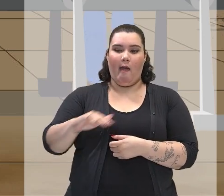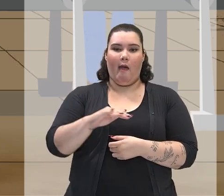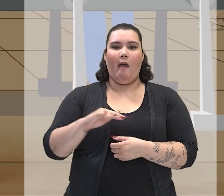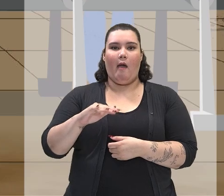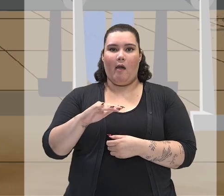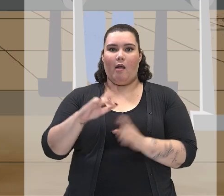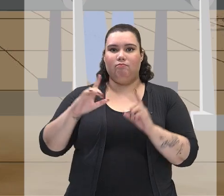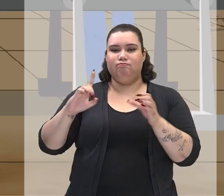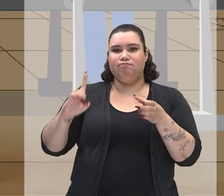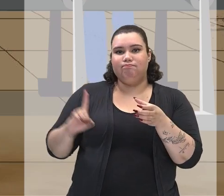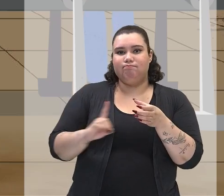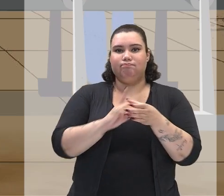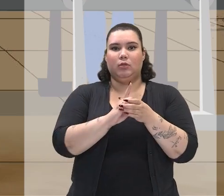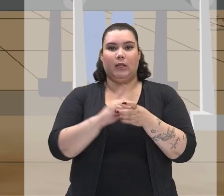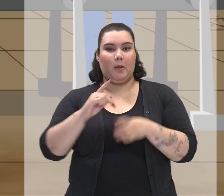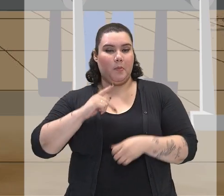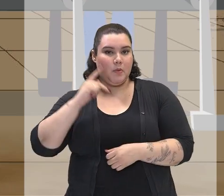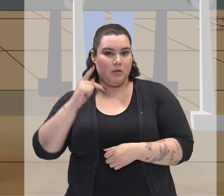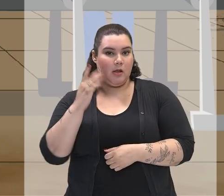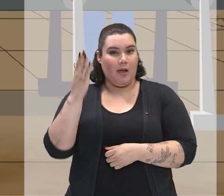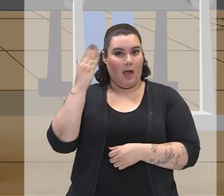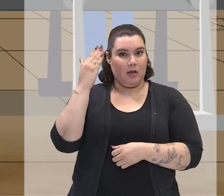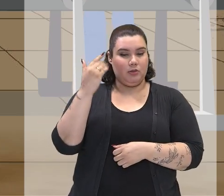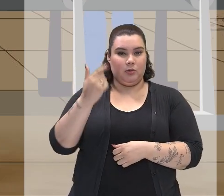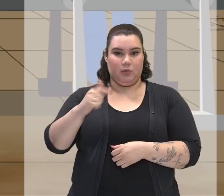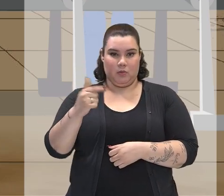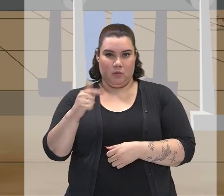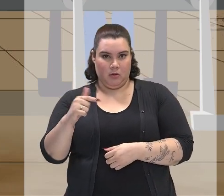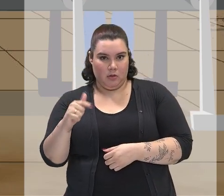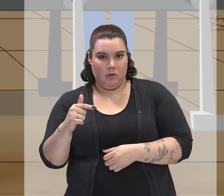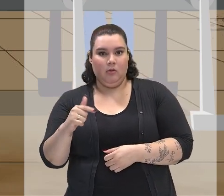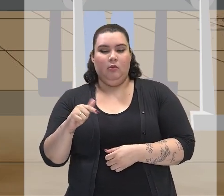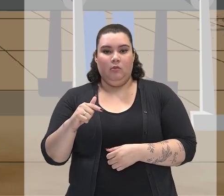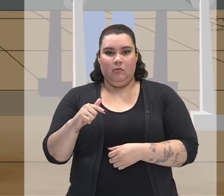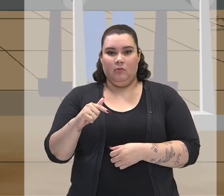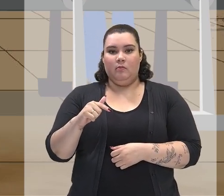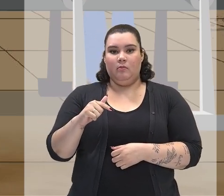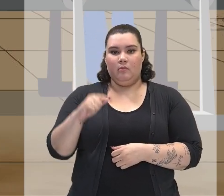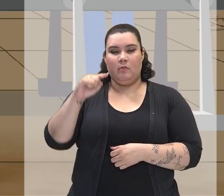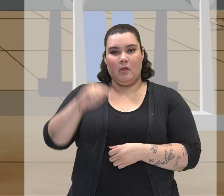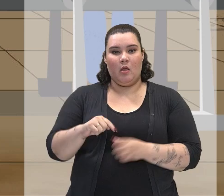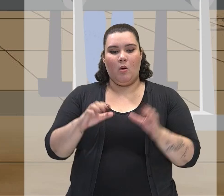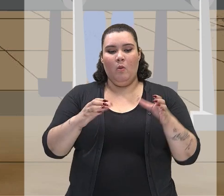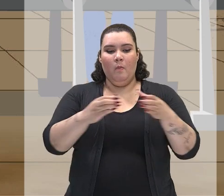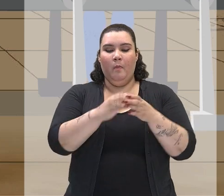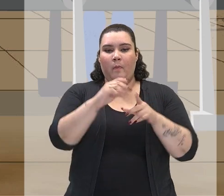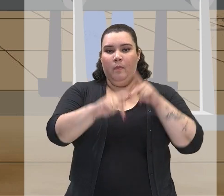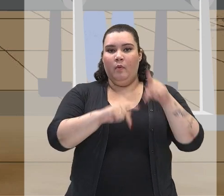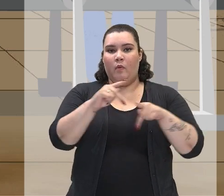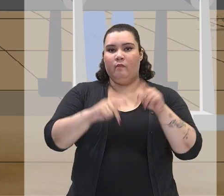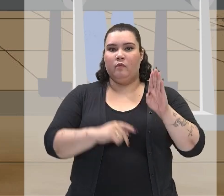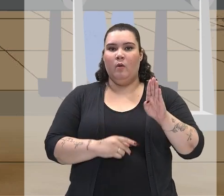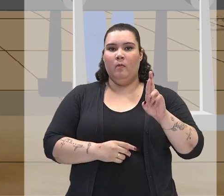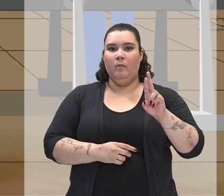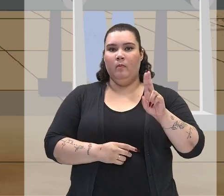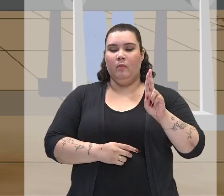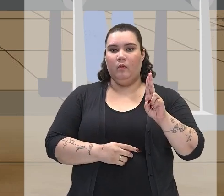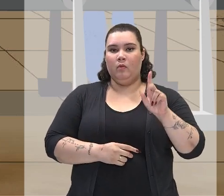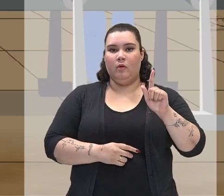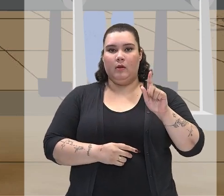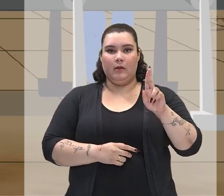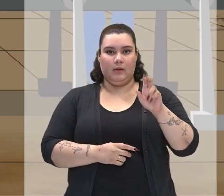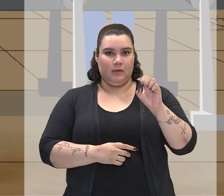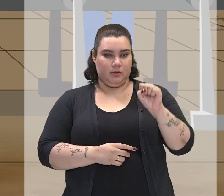vamos colocar dessa forma, que não tinha muito poder concentrado em suas mãos, que era a burguesia, apoiou o processo